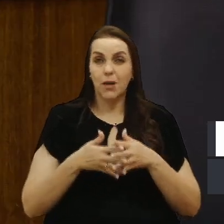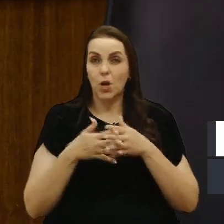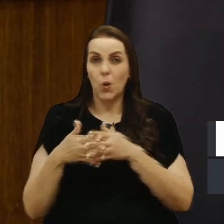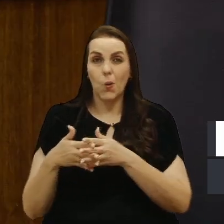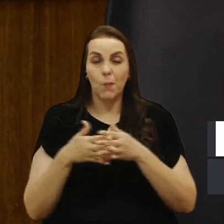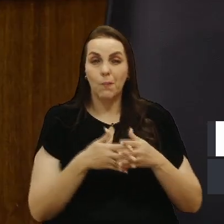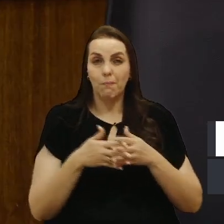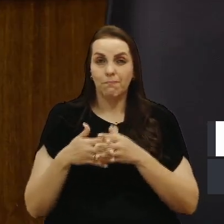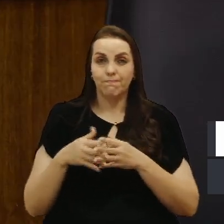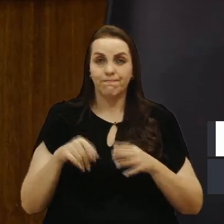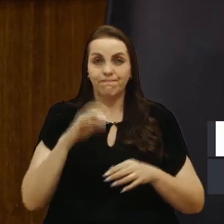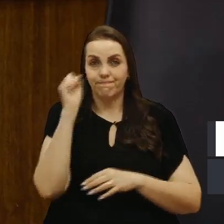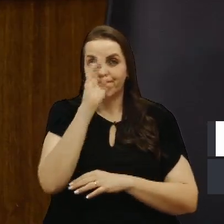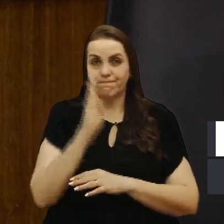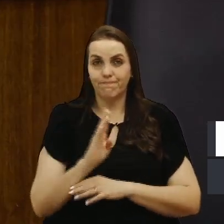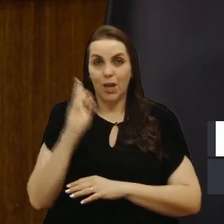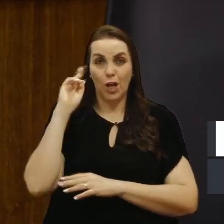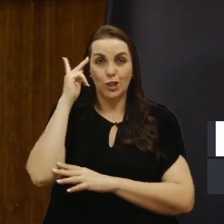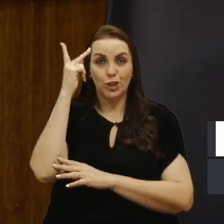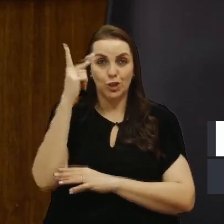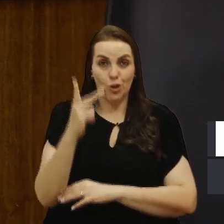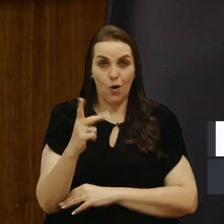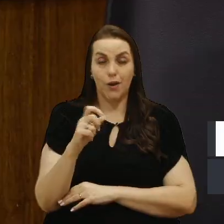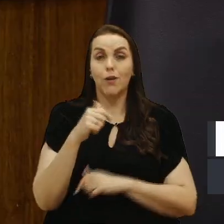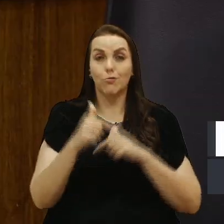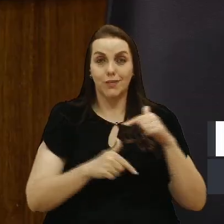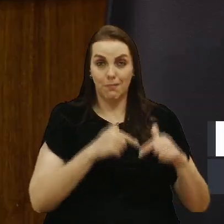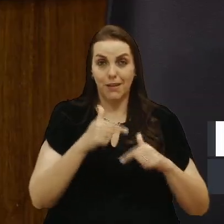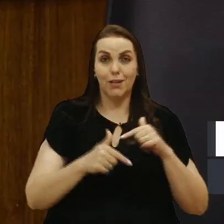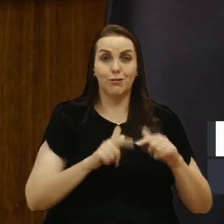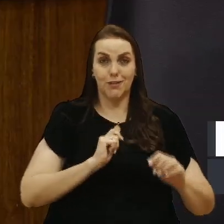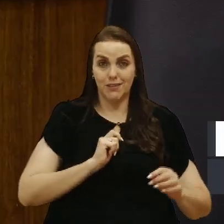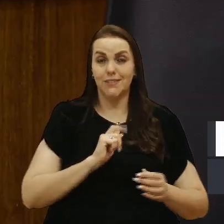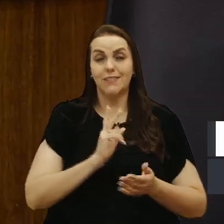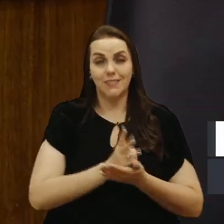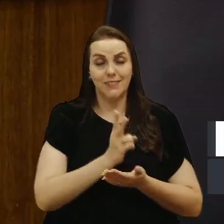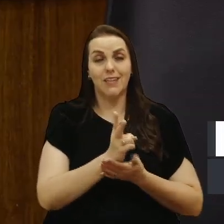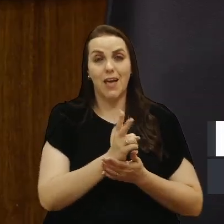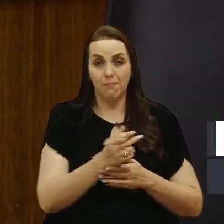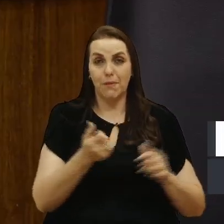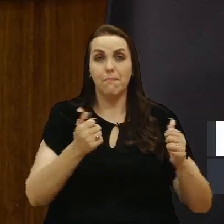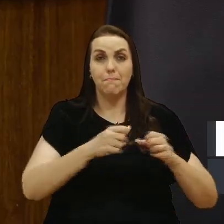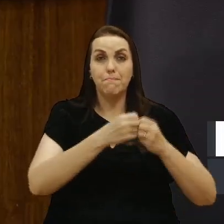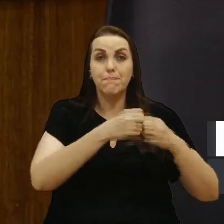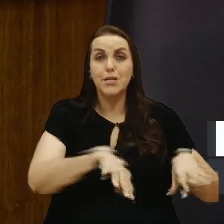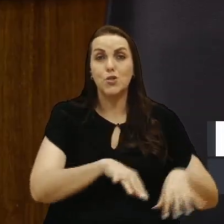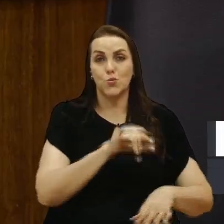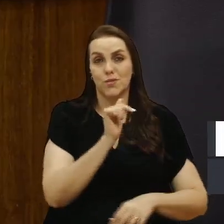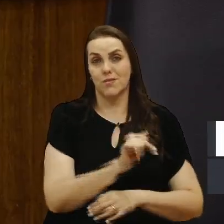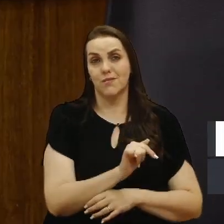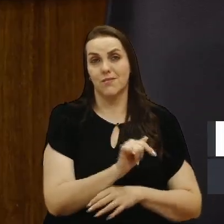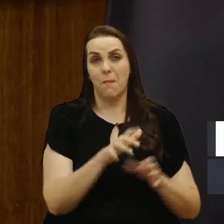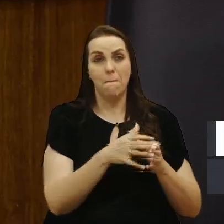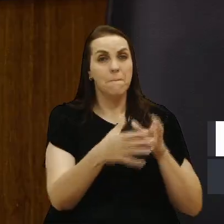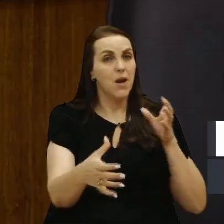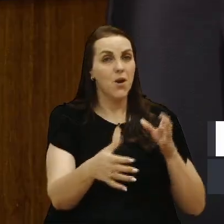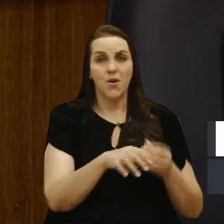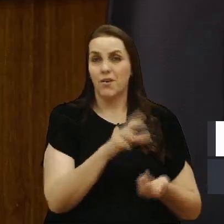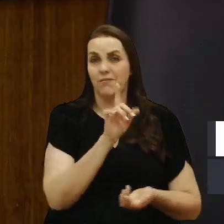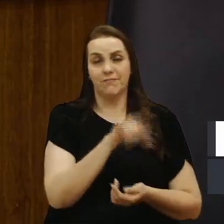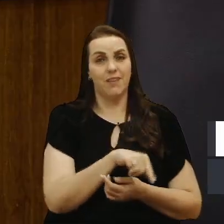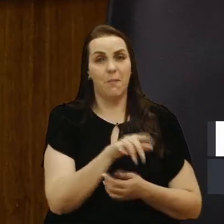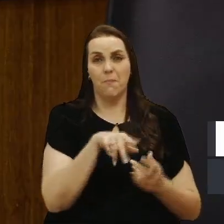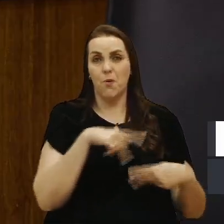O que acontece é que, historicamente, os trabalhadores pagaram essa conta. Sempre foi a maioria da população que pagou a conta. Agora que nós estamos